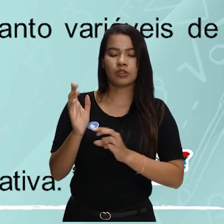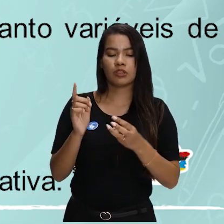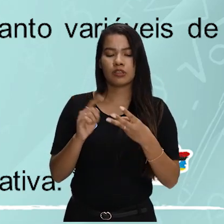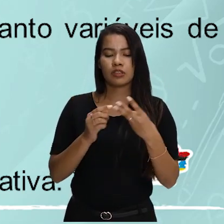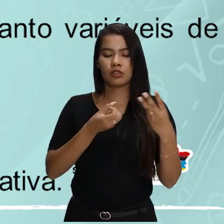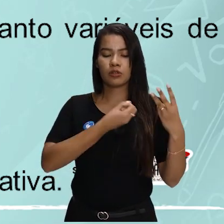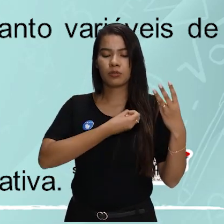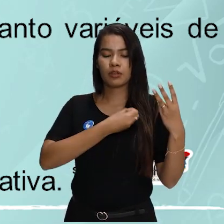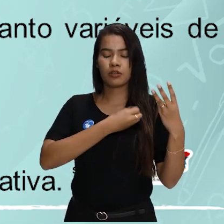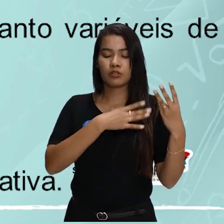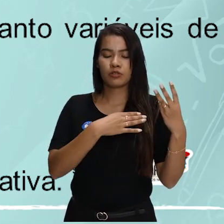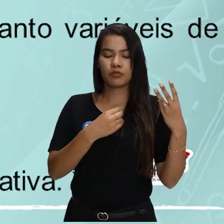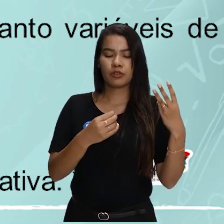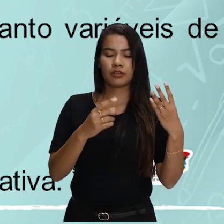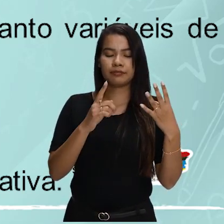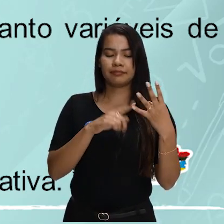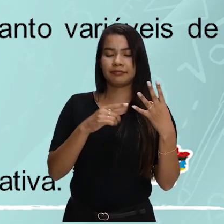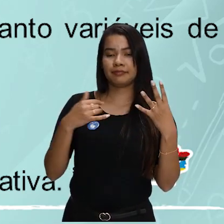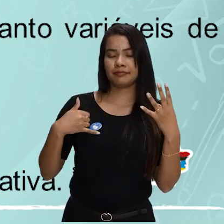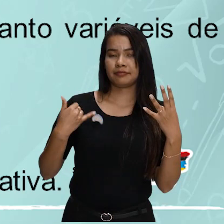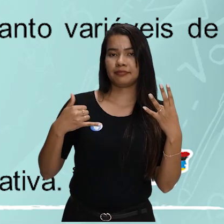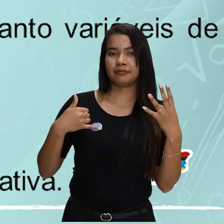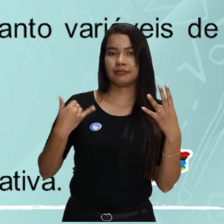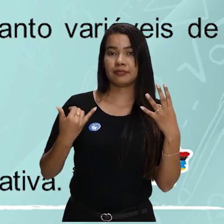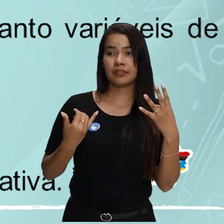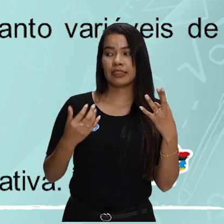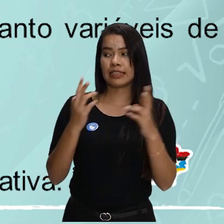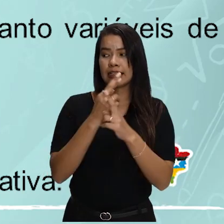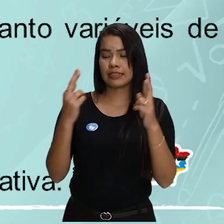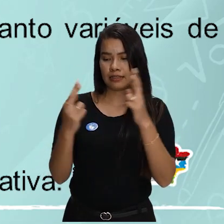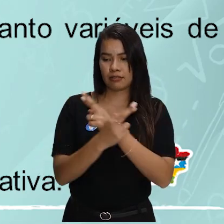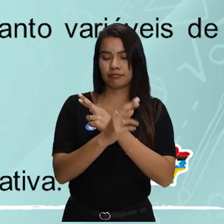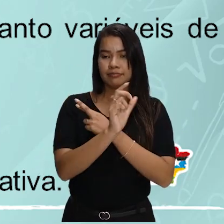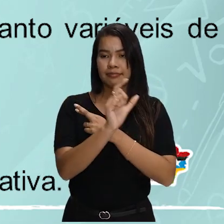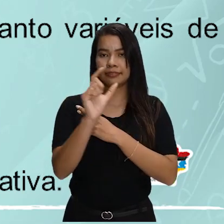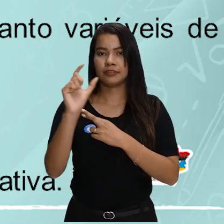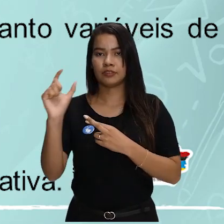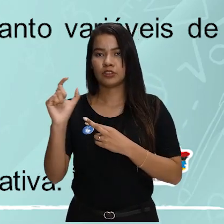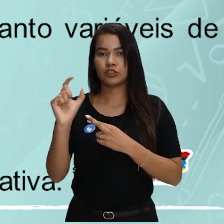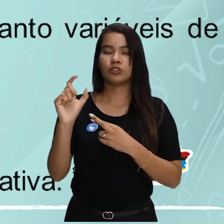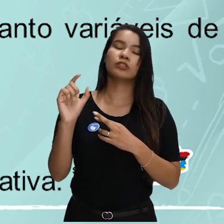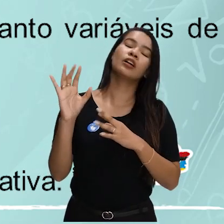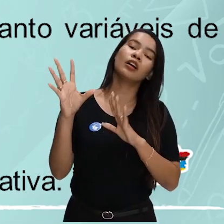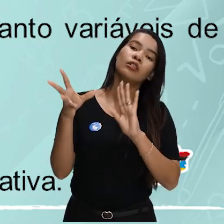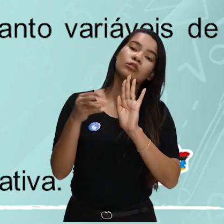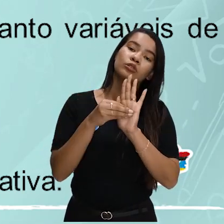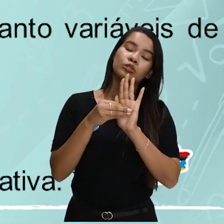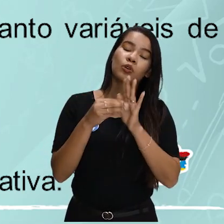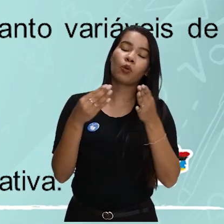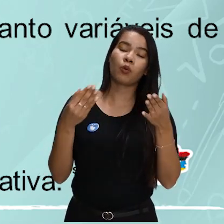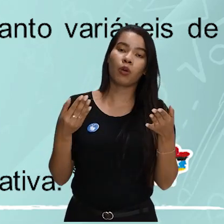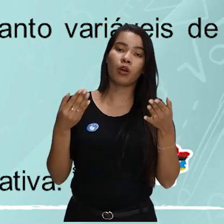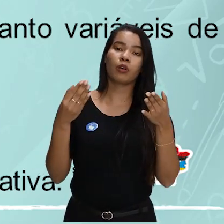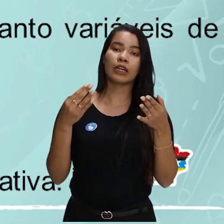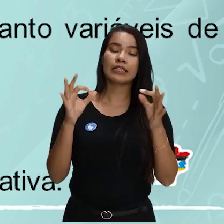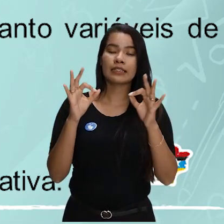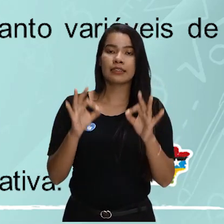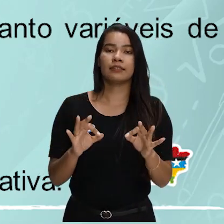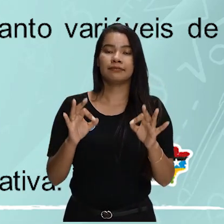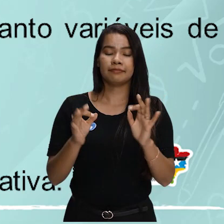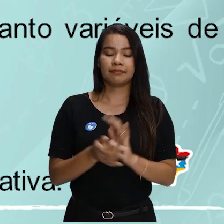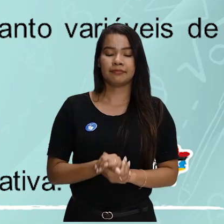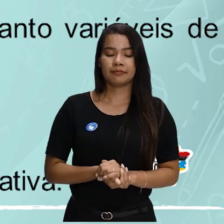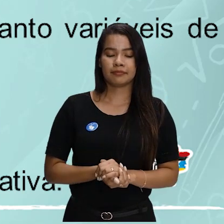relação à classificação dos dados requeridos, em quantas variáveis de pesquisa, é correto afirmar